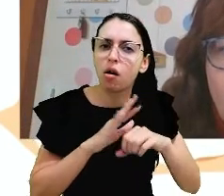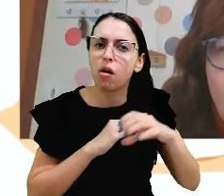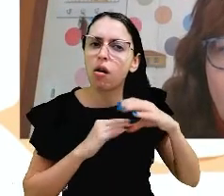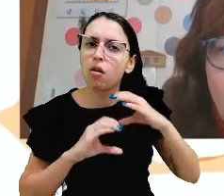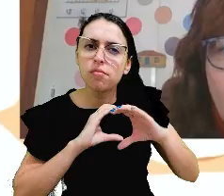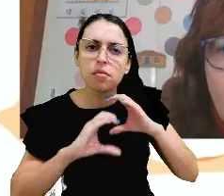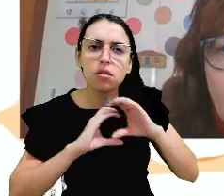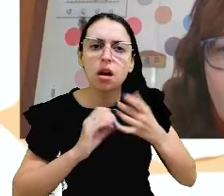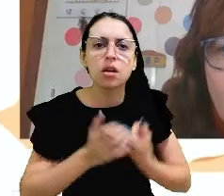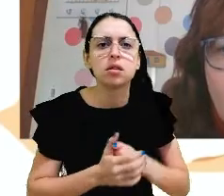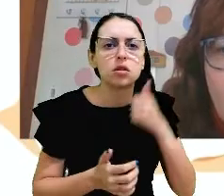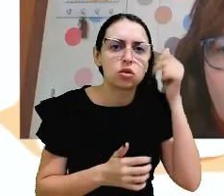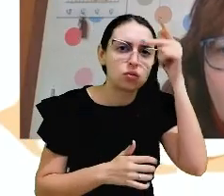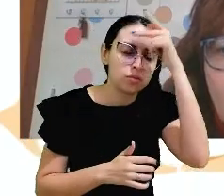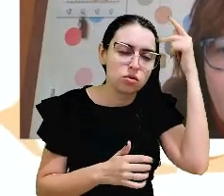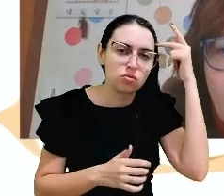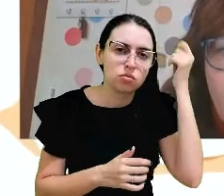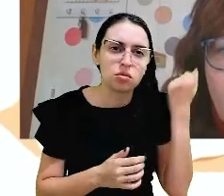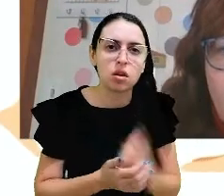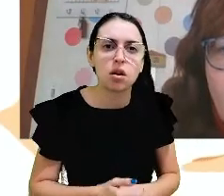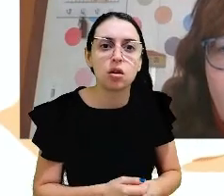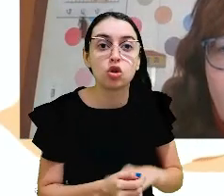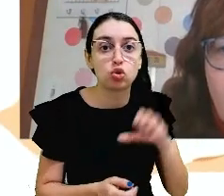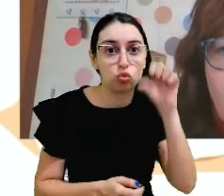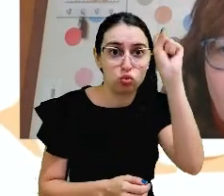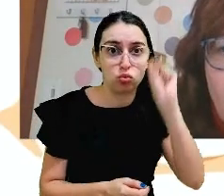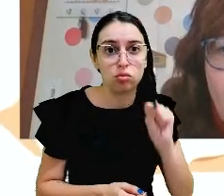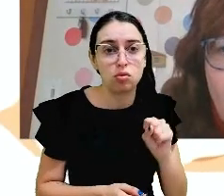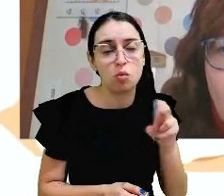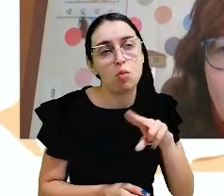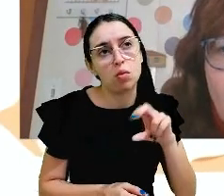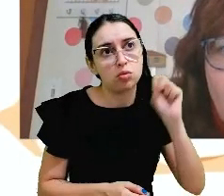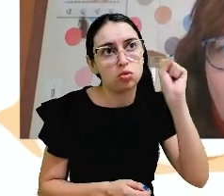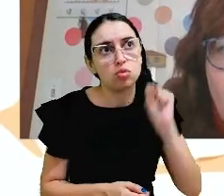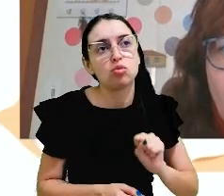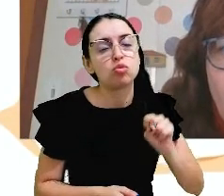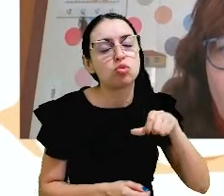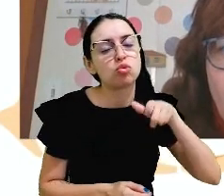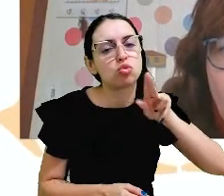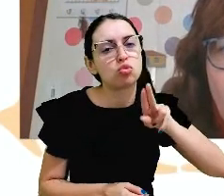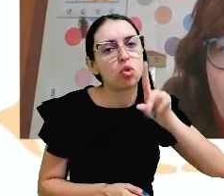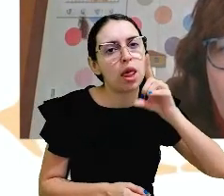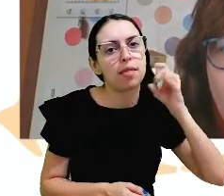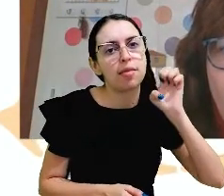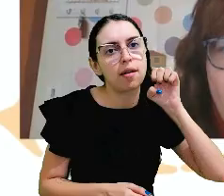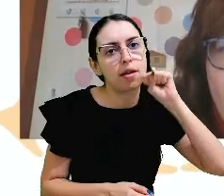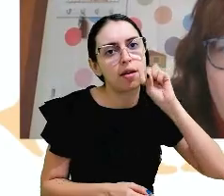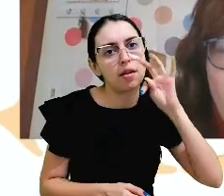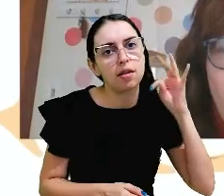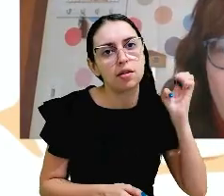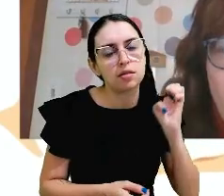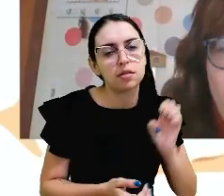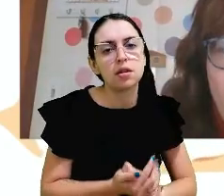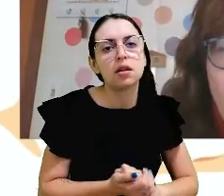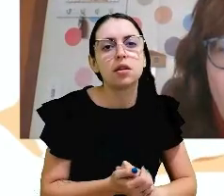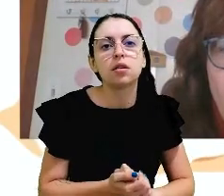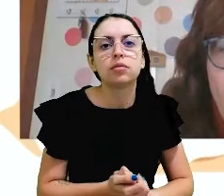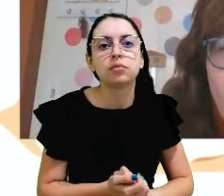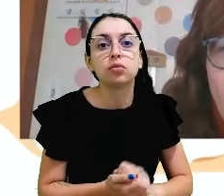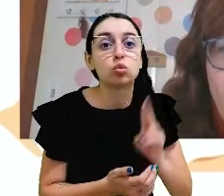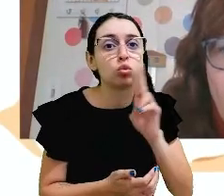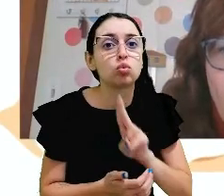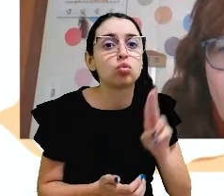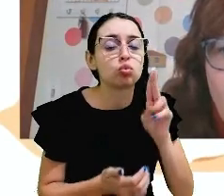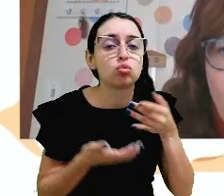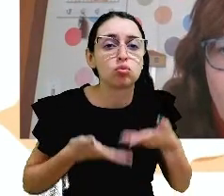vejo que são predominantemente do sul e do sudeste do país, que são regiões onde essa institucionalização do parto,